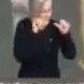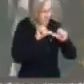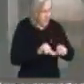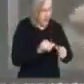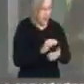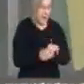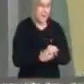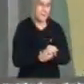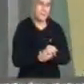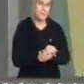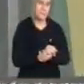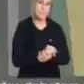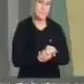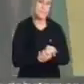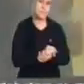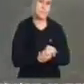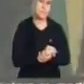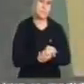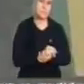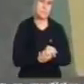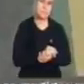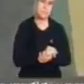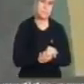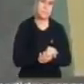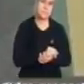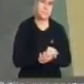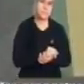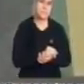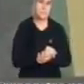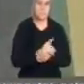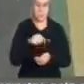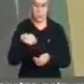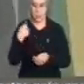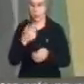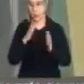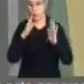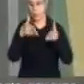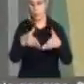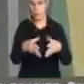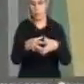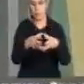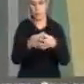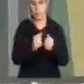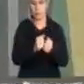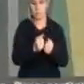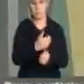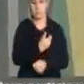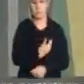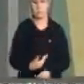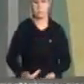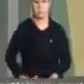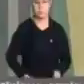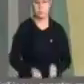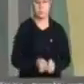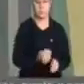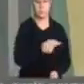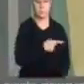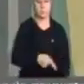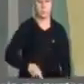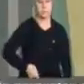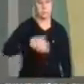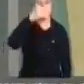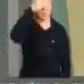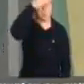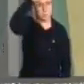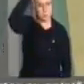pensa grande, não pensa no Brasil como pensa todos nós que fazemos parte do governo do presidente Michel Temer, deixar bem claro aqui